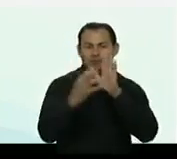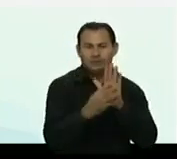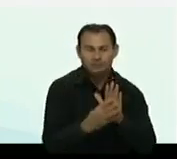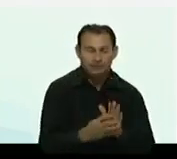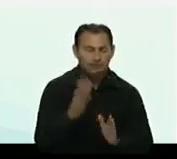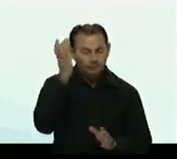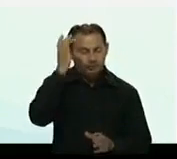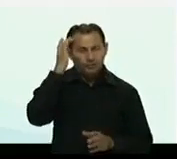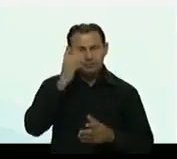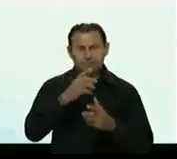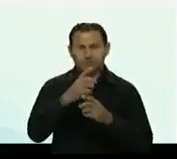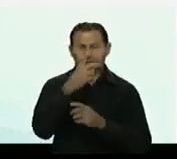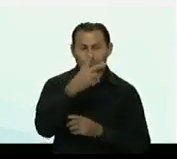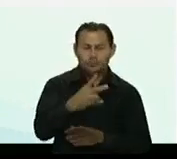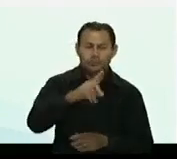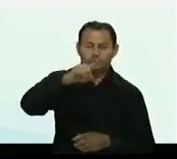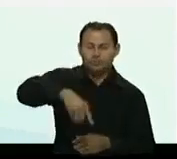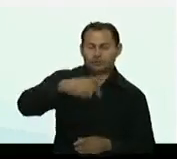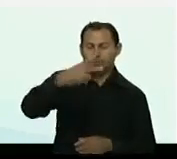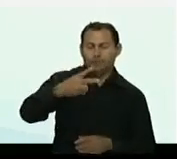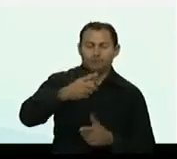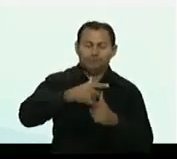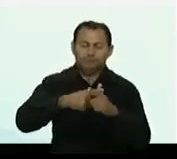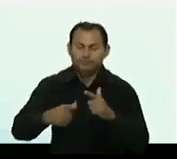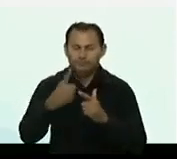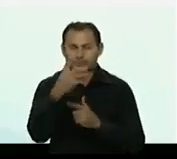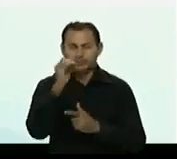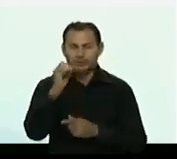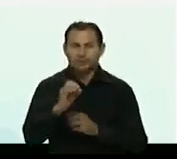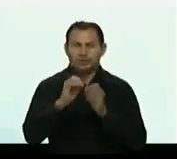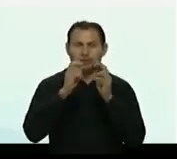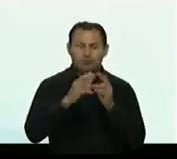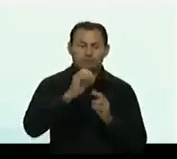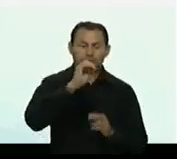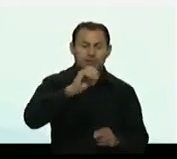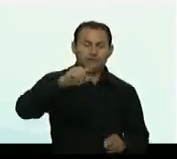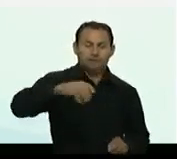fórmula, nós temos que 2,2 divididos por 100, que é igual a